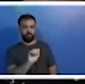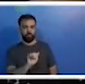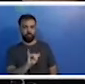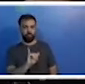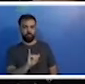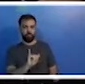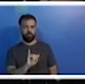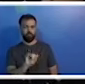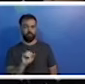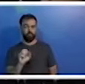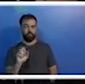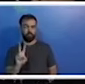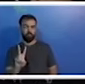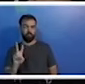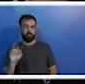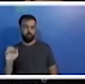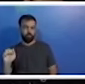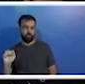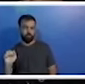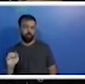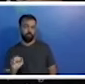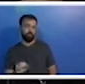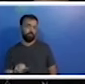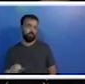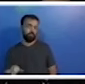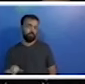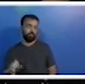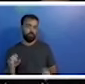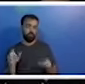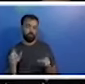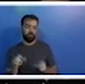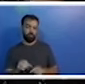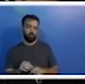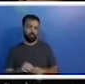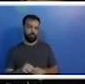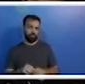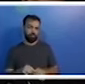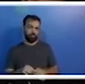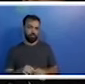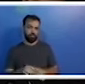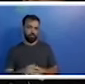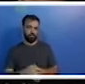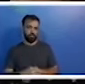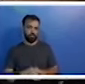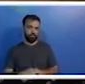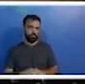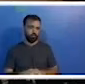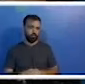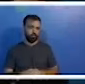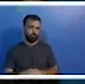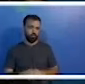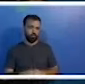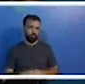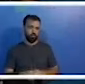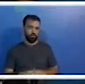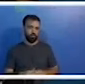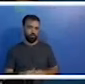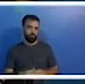wa duas vezes muito bem mas qual era outra expressão que nós vimos Nosso cinema